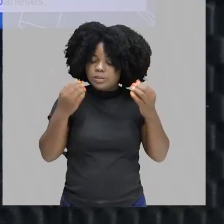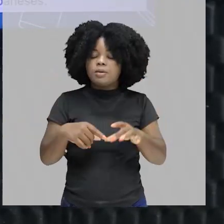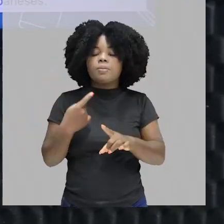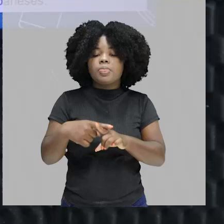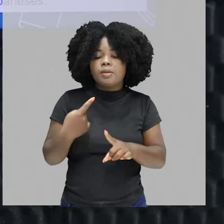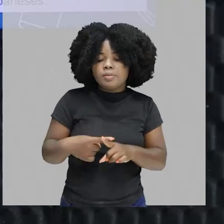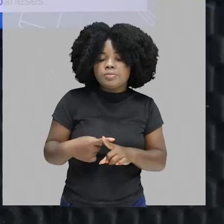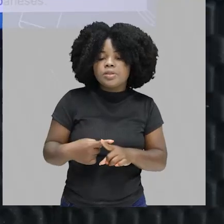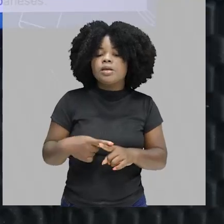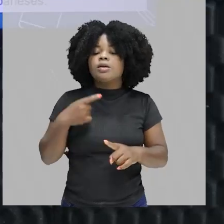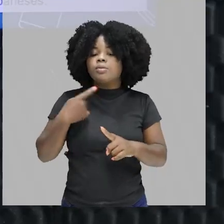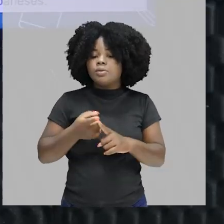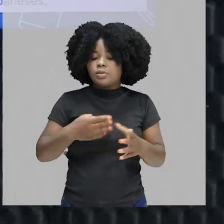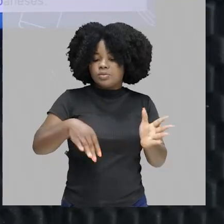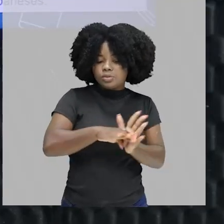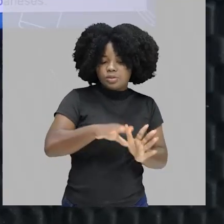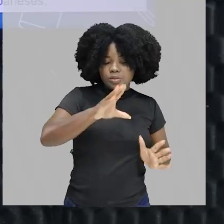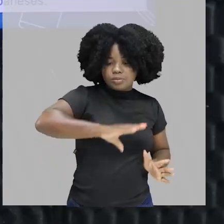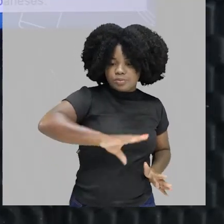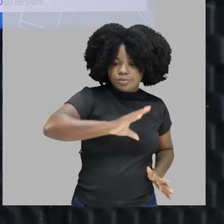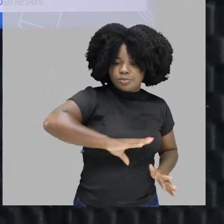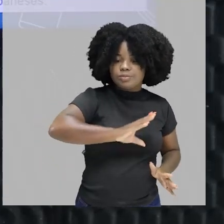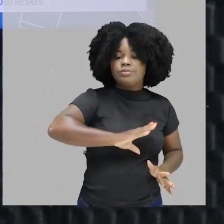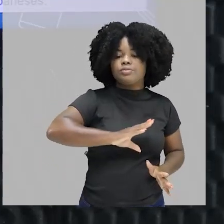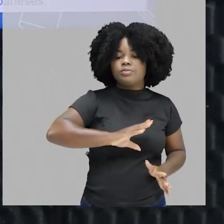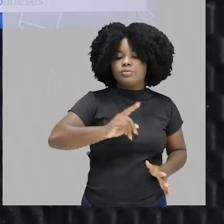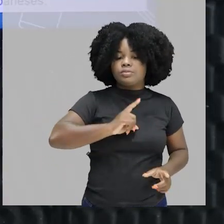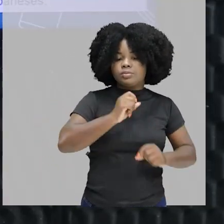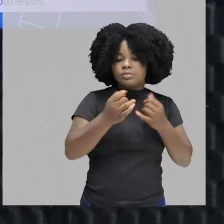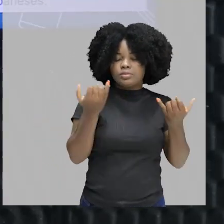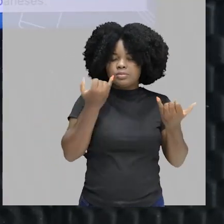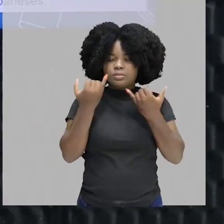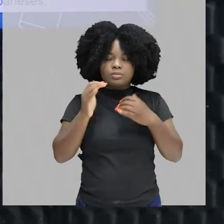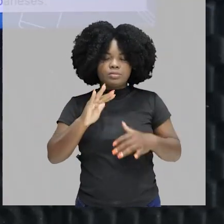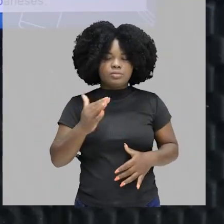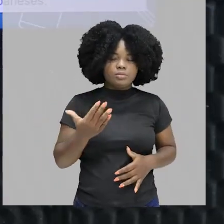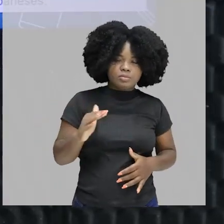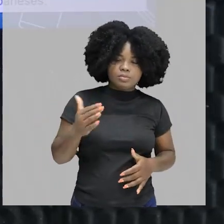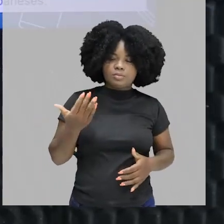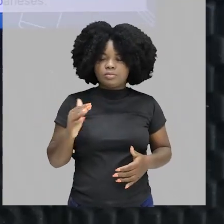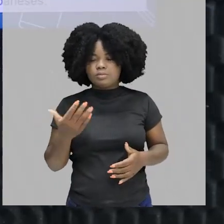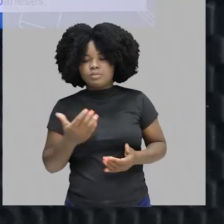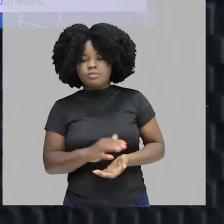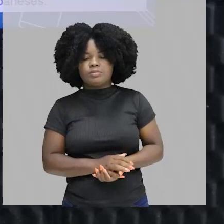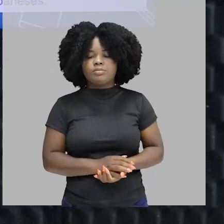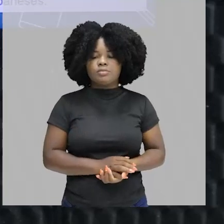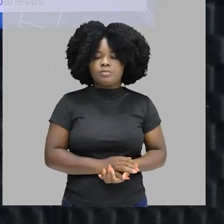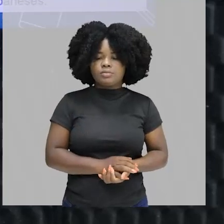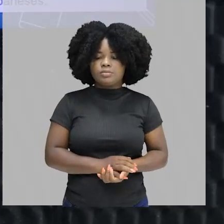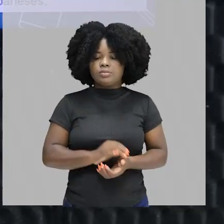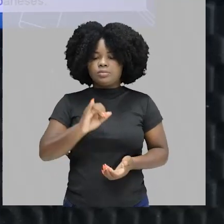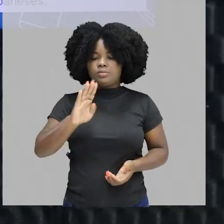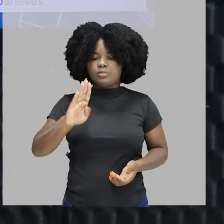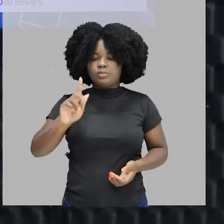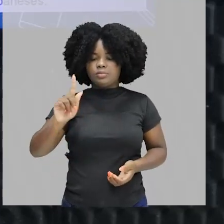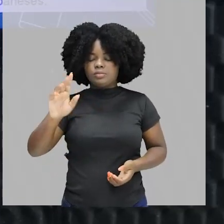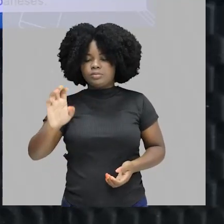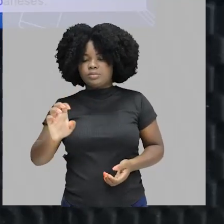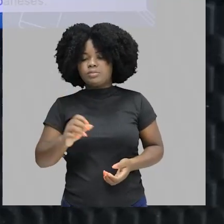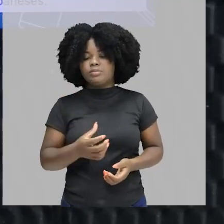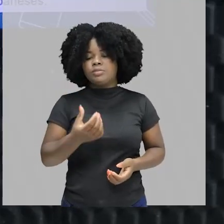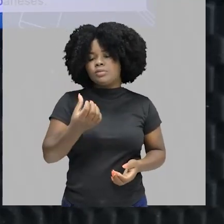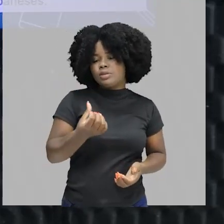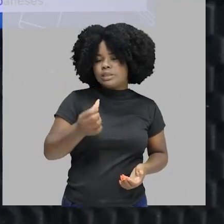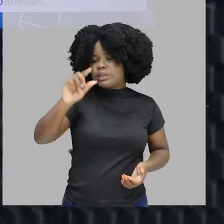levamos em consideração a chegada de portugueses, nós temos um dado aí mais ou menos oficial, também fornecido pelo IBGE, que estima-se que